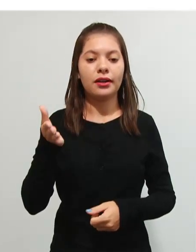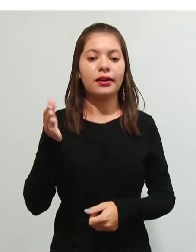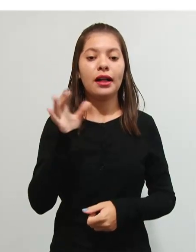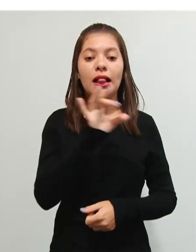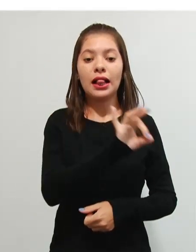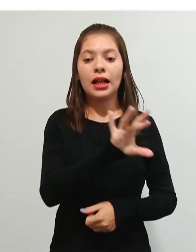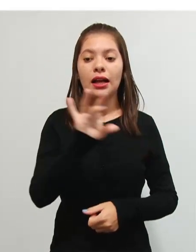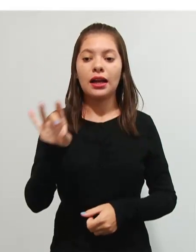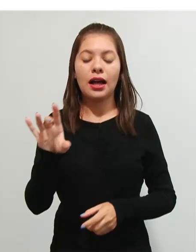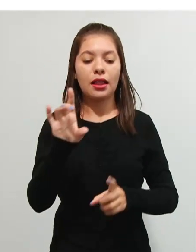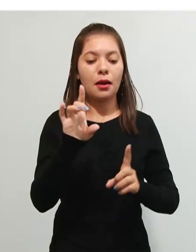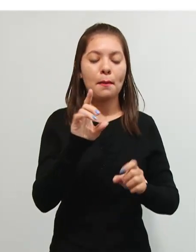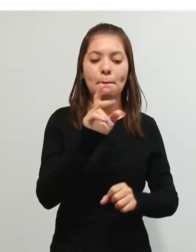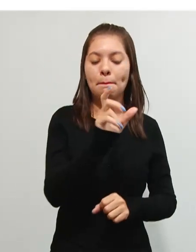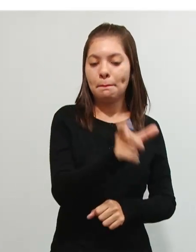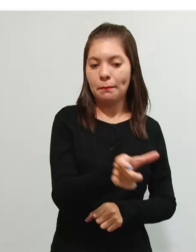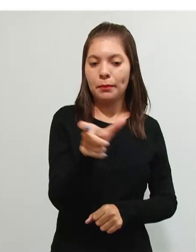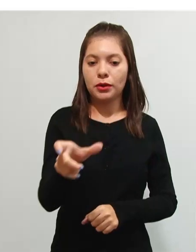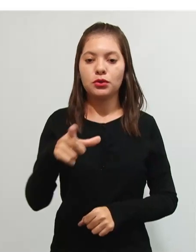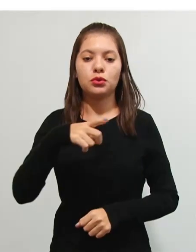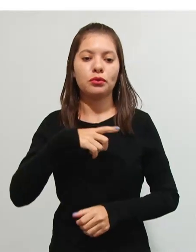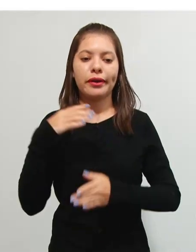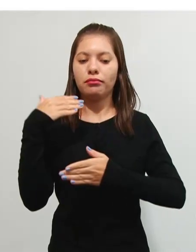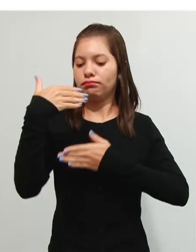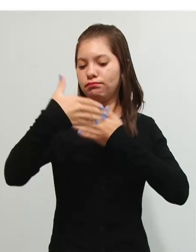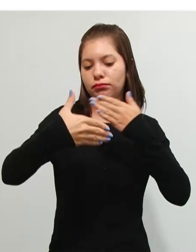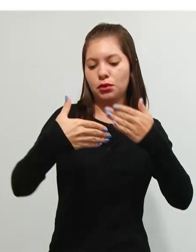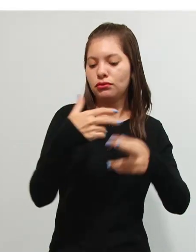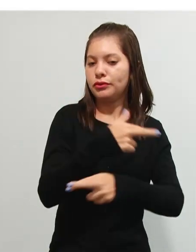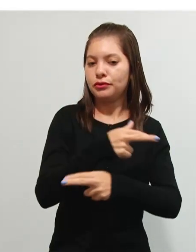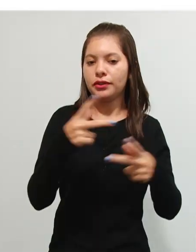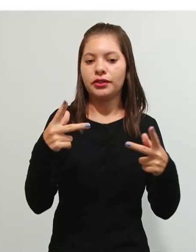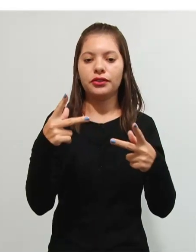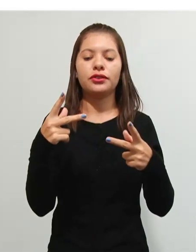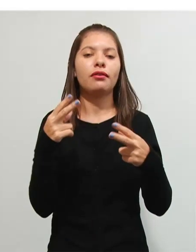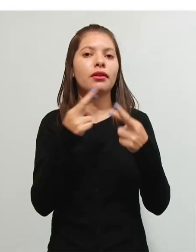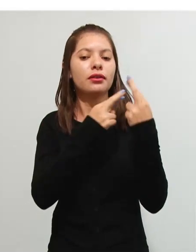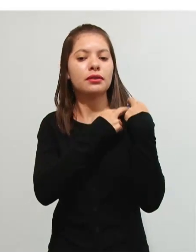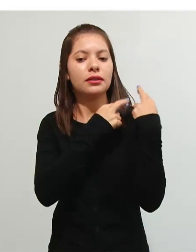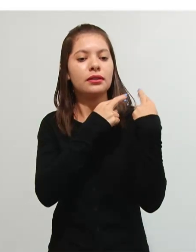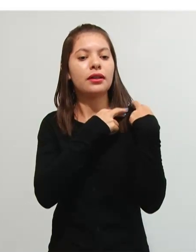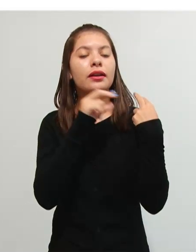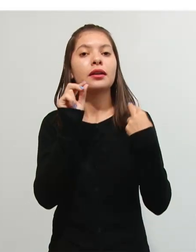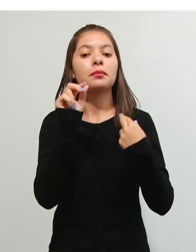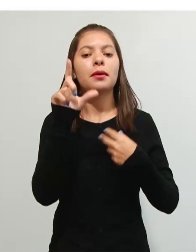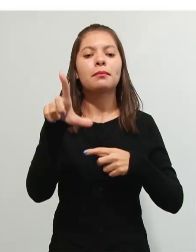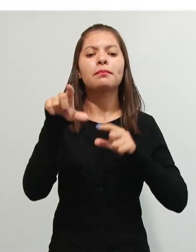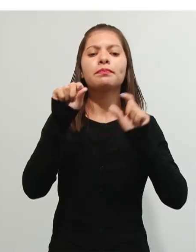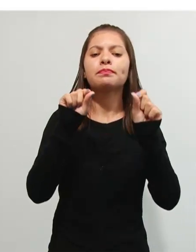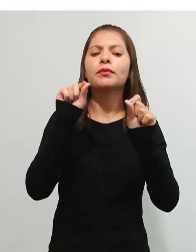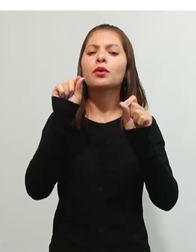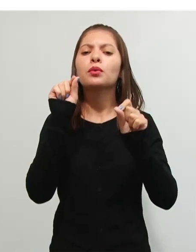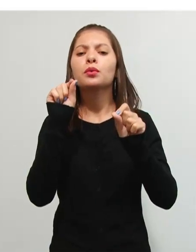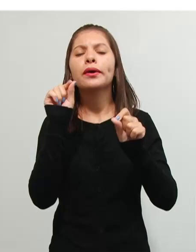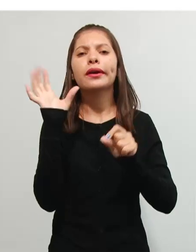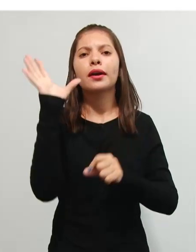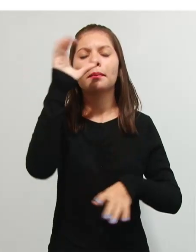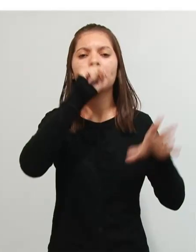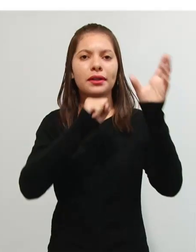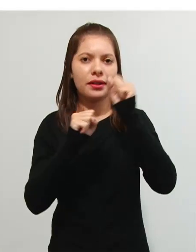percurso na vida e na aprendizagem e também tem maior responsabilidade para decidir o que